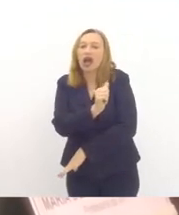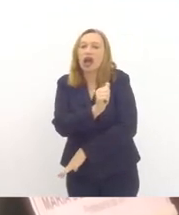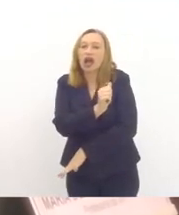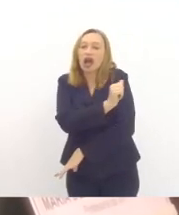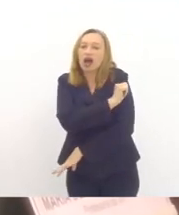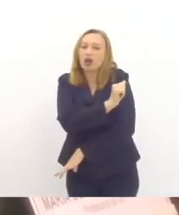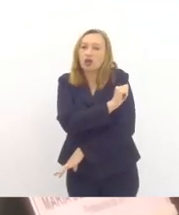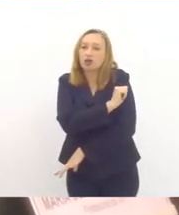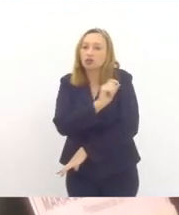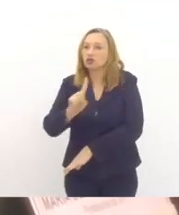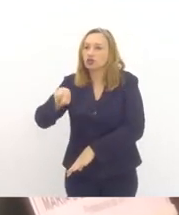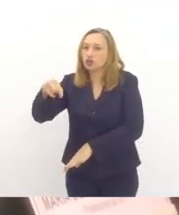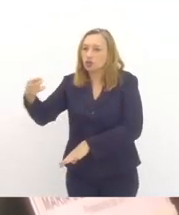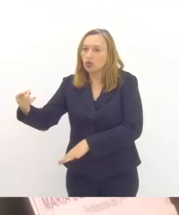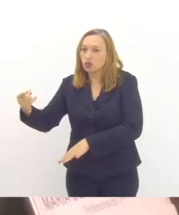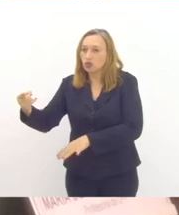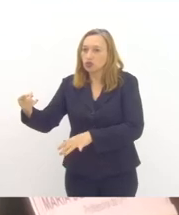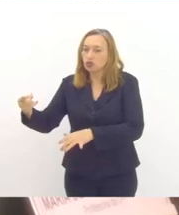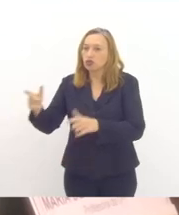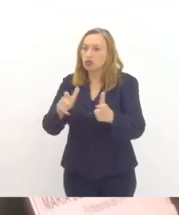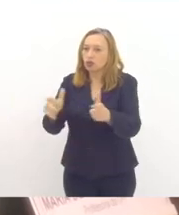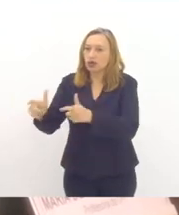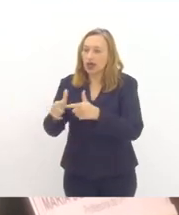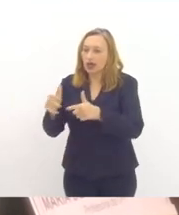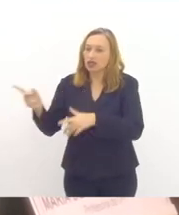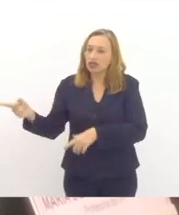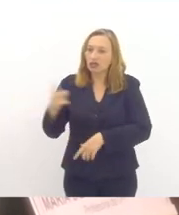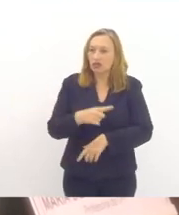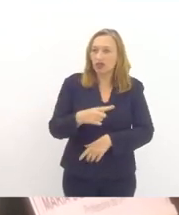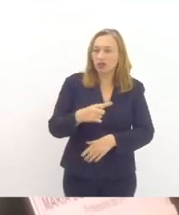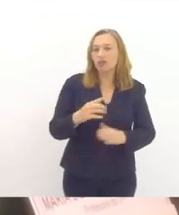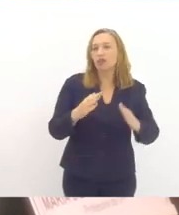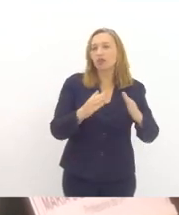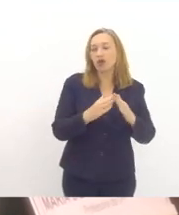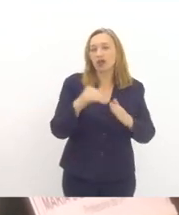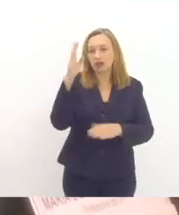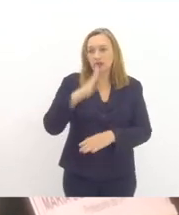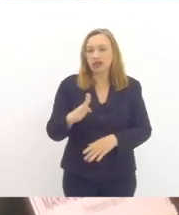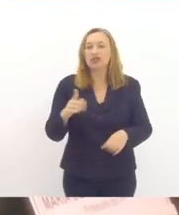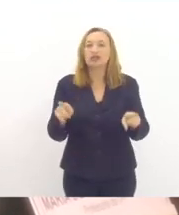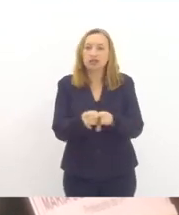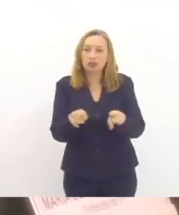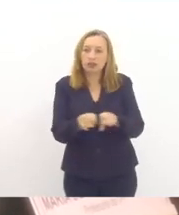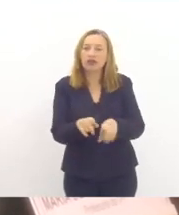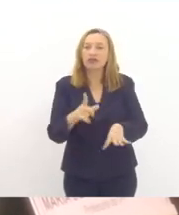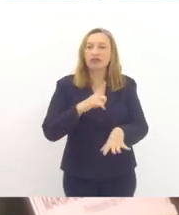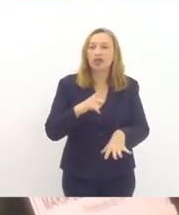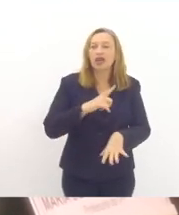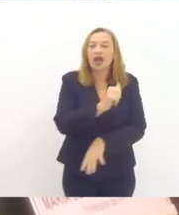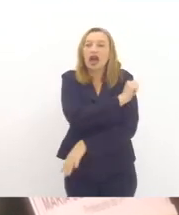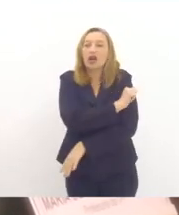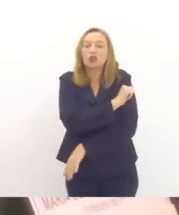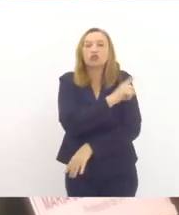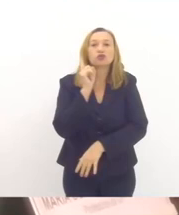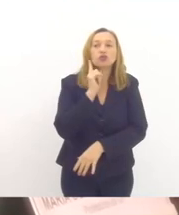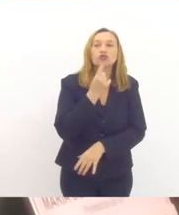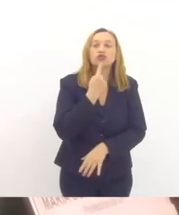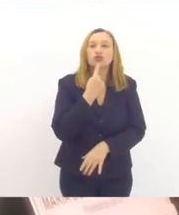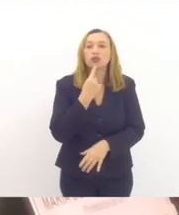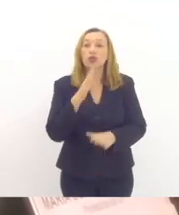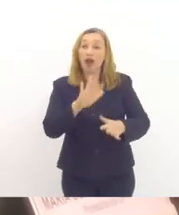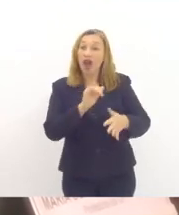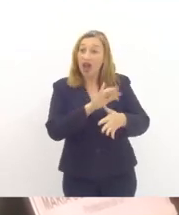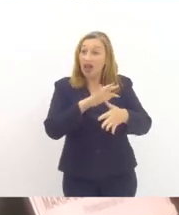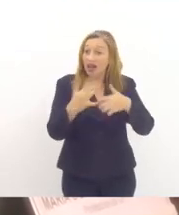alunos refugiados que são surdos, e que, nesse caso, também se cria uma situação muito especial, porque a Libras é